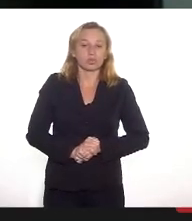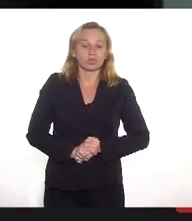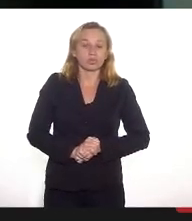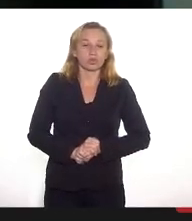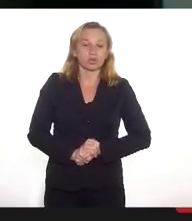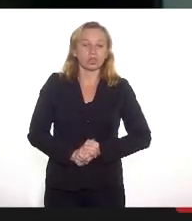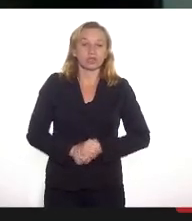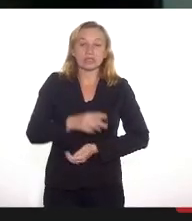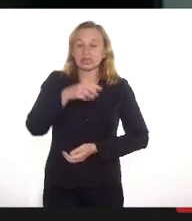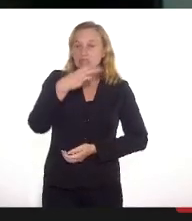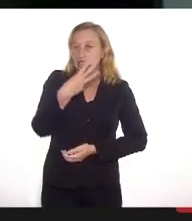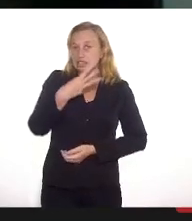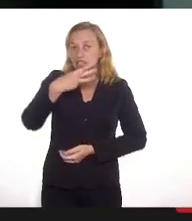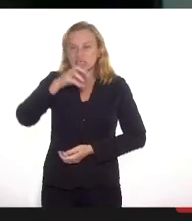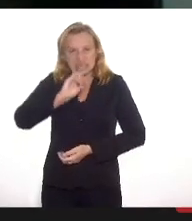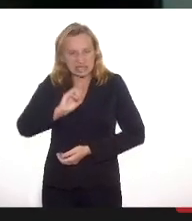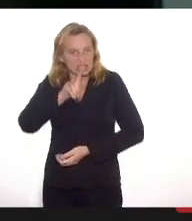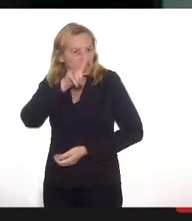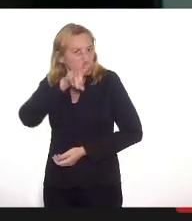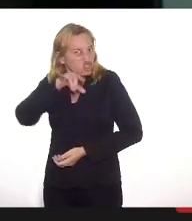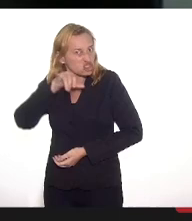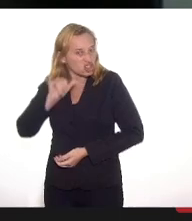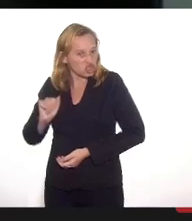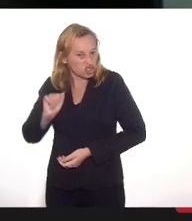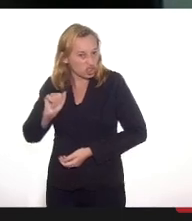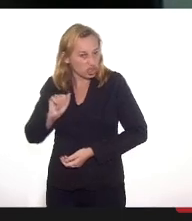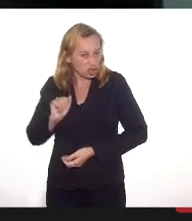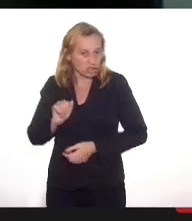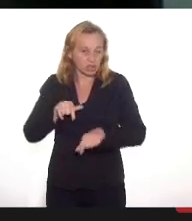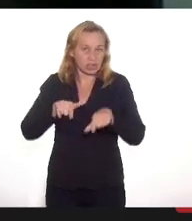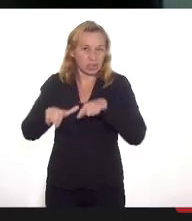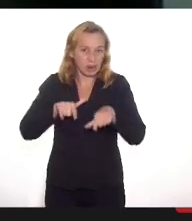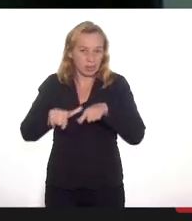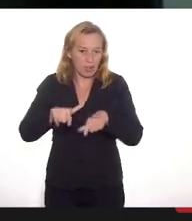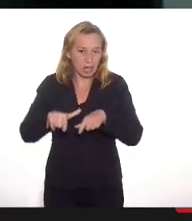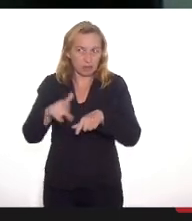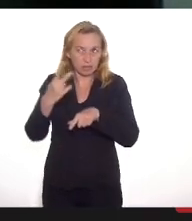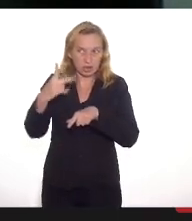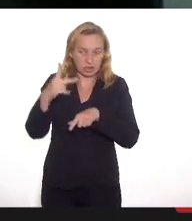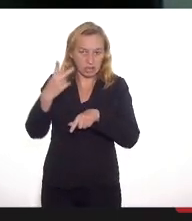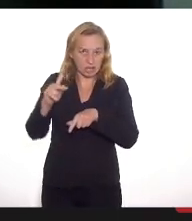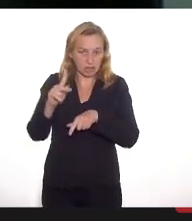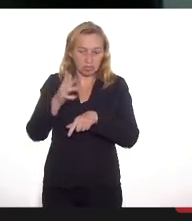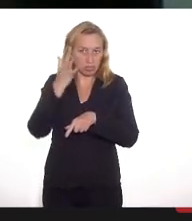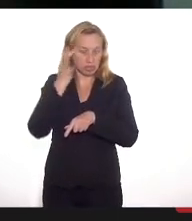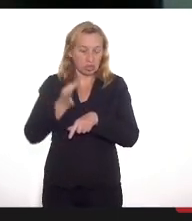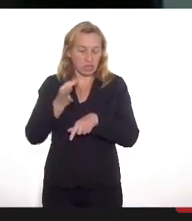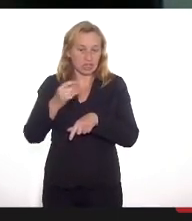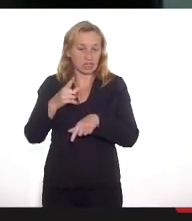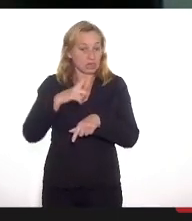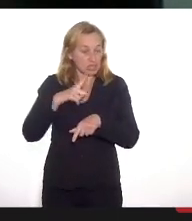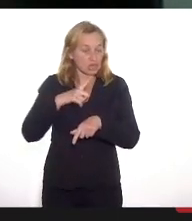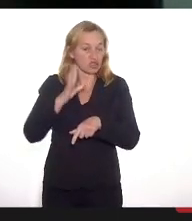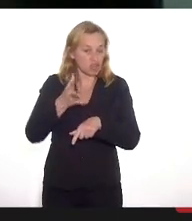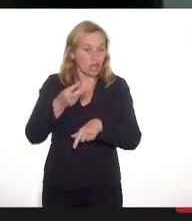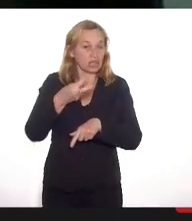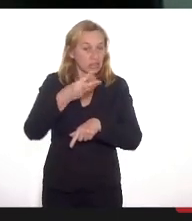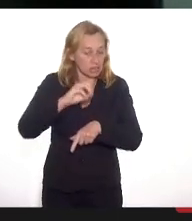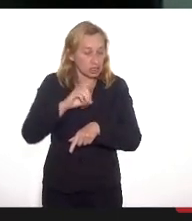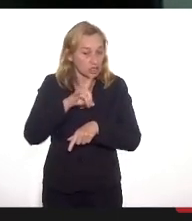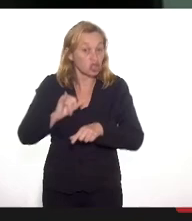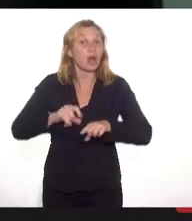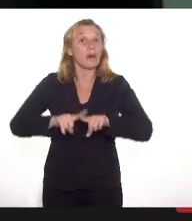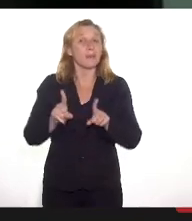os seus 30 dias de exercício do cargo Será que se eu já tem 30 dias mas são